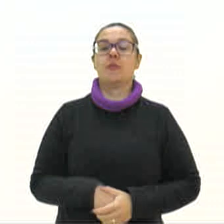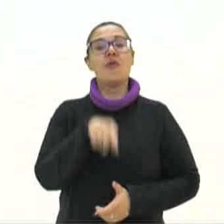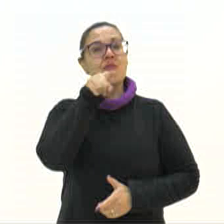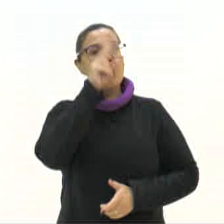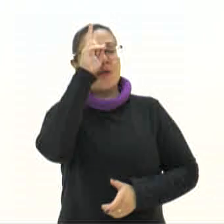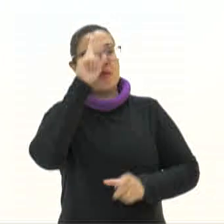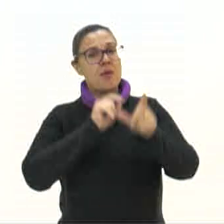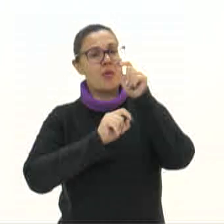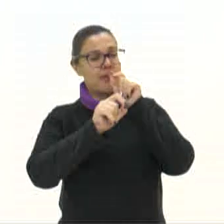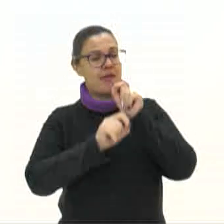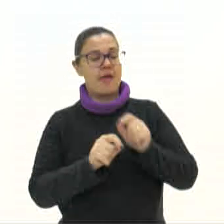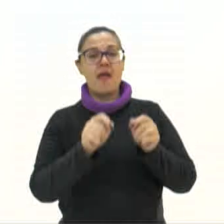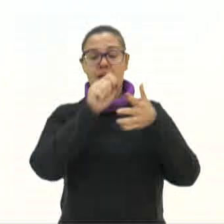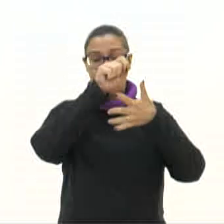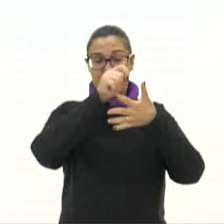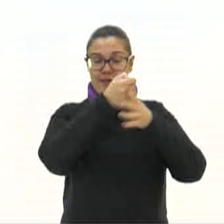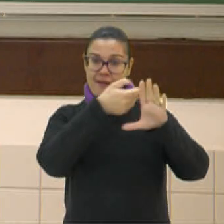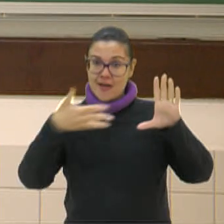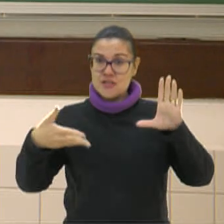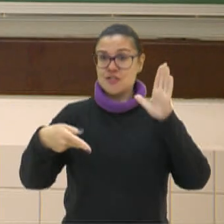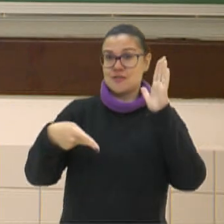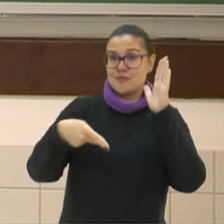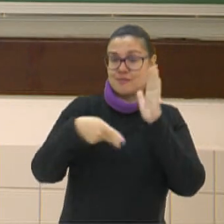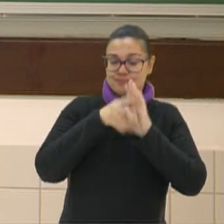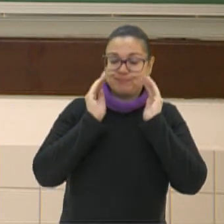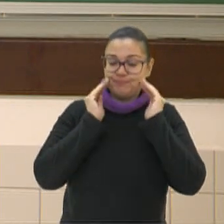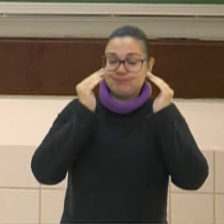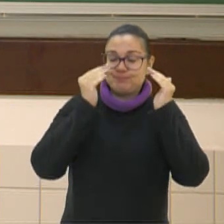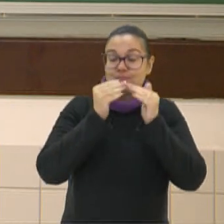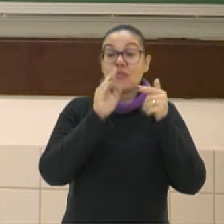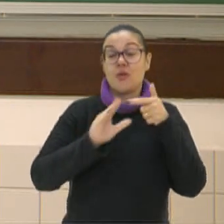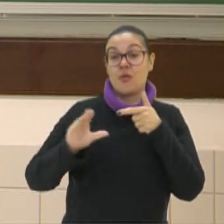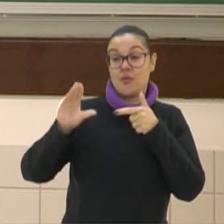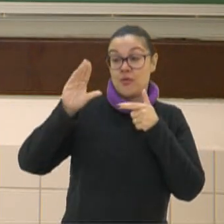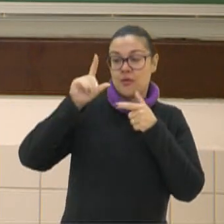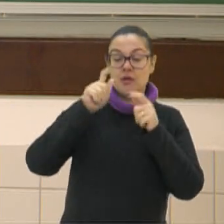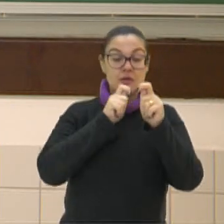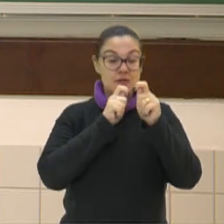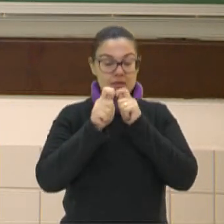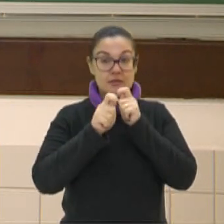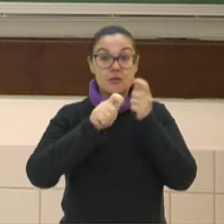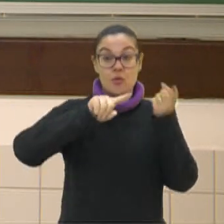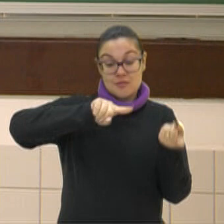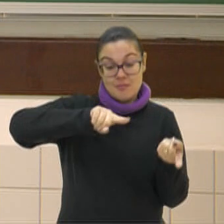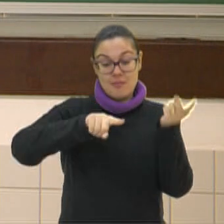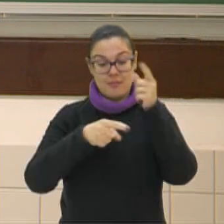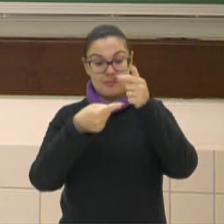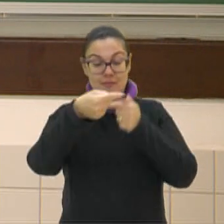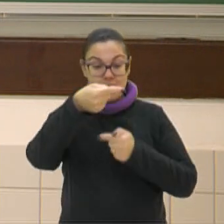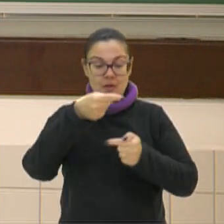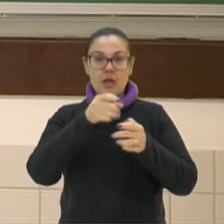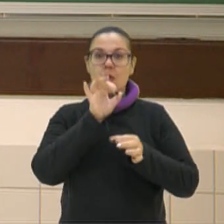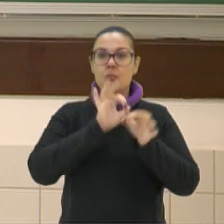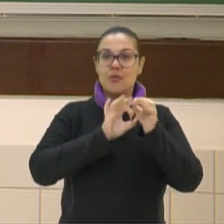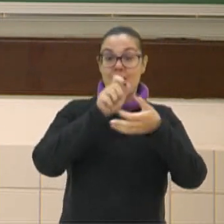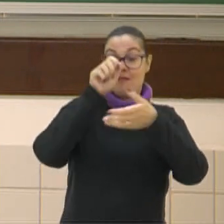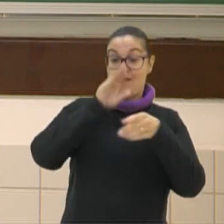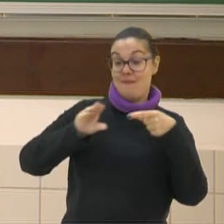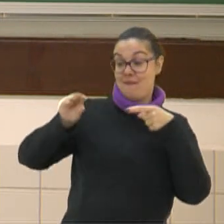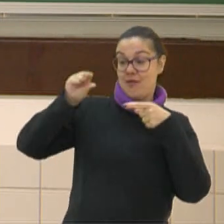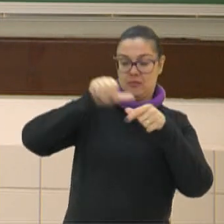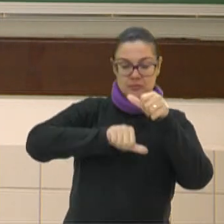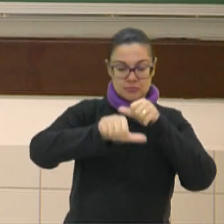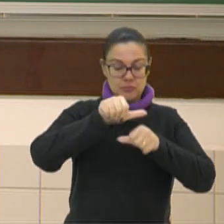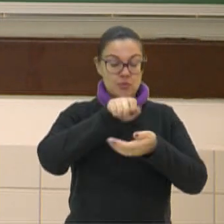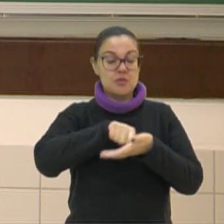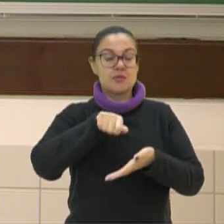entrevista tem uma característica de ter um gênero, ser muito mais próximo à oralidade. A retextualização, que é esse processo de passar da parte oral para